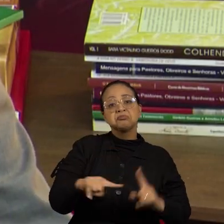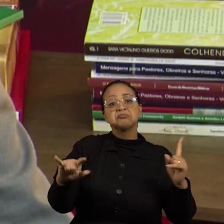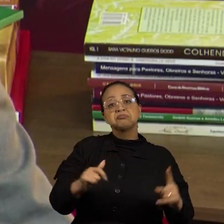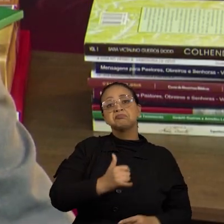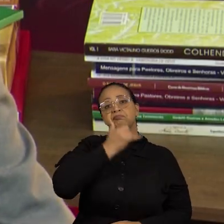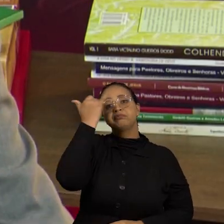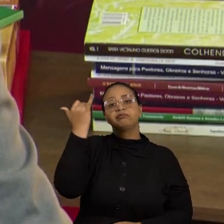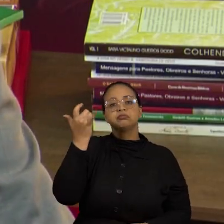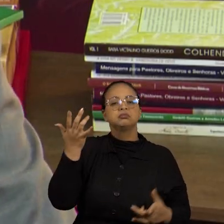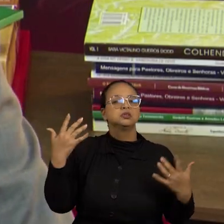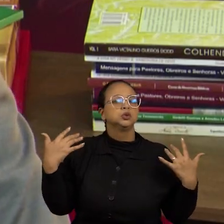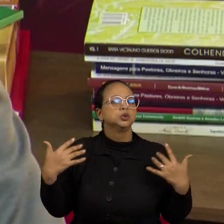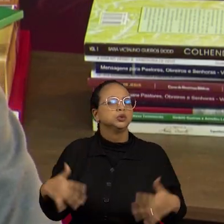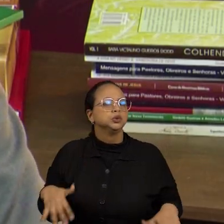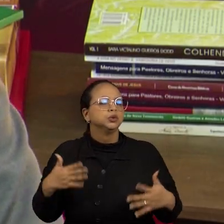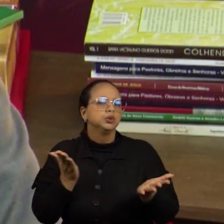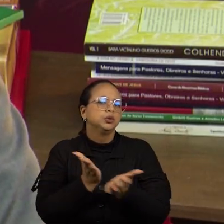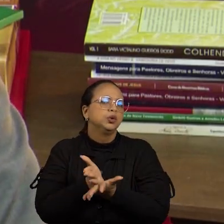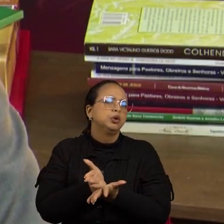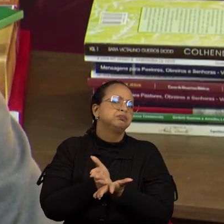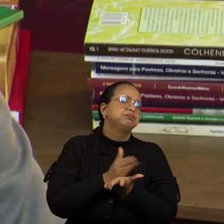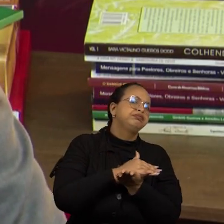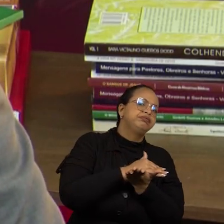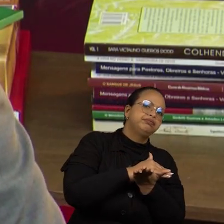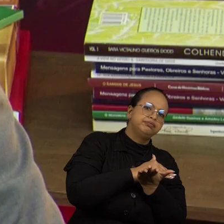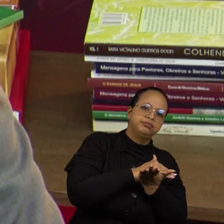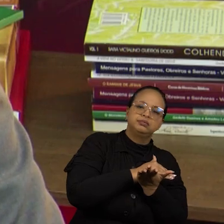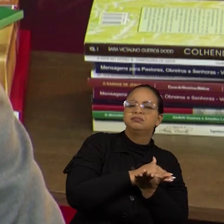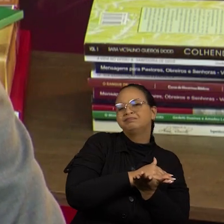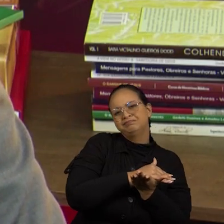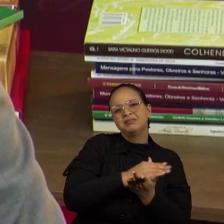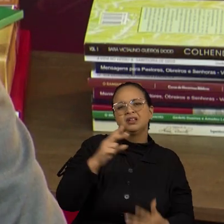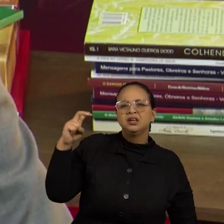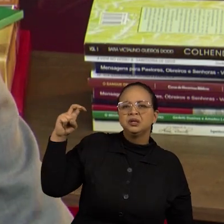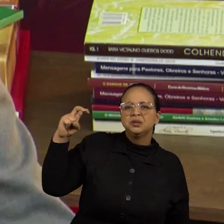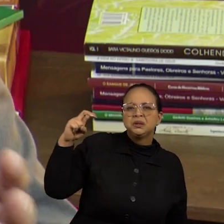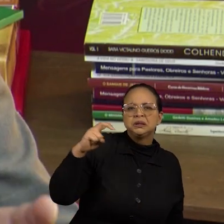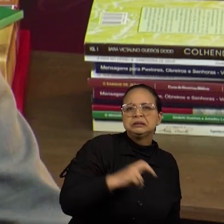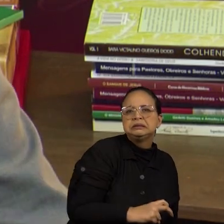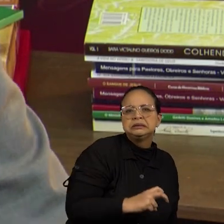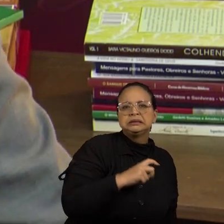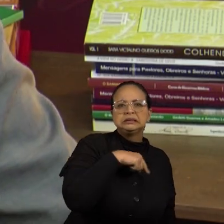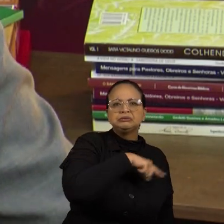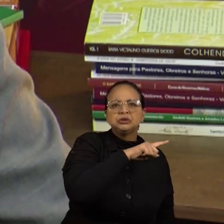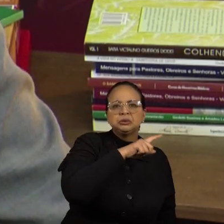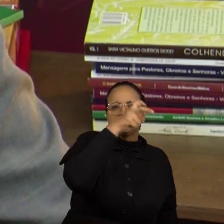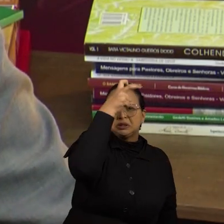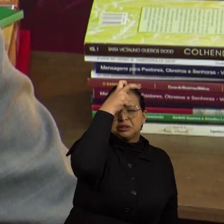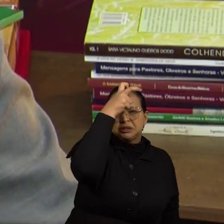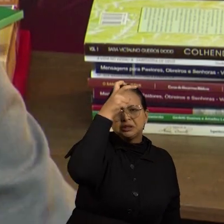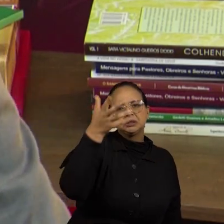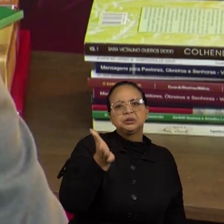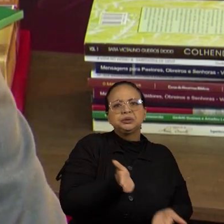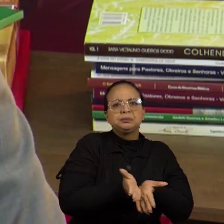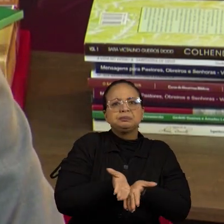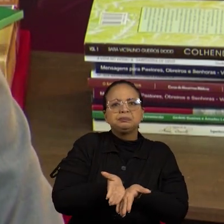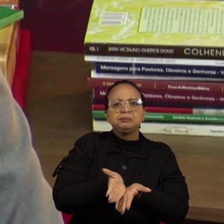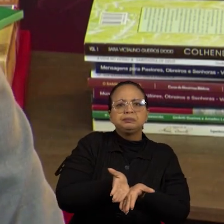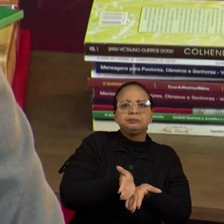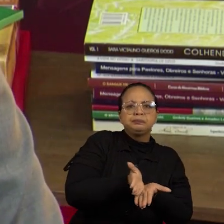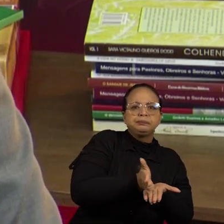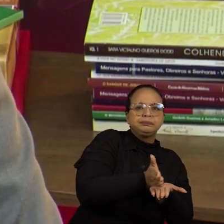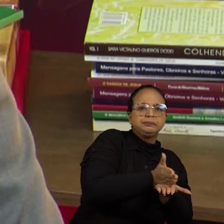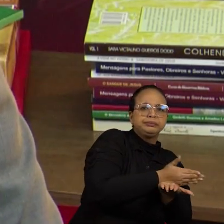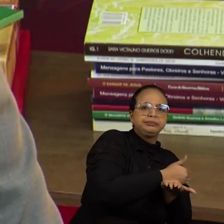por algum motivo você foi para o Egito. Desceu ao Egito. Desceu ao Egito, né? Nós não vamos aqui conjecturar o